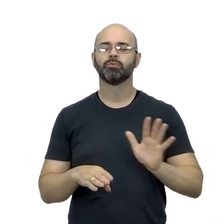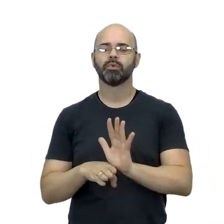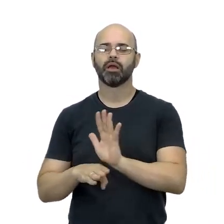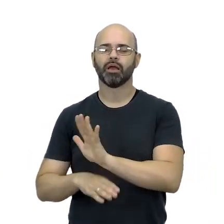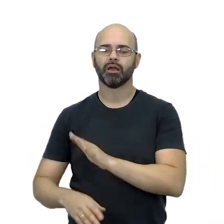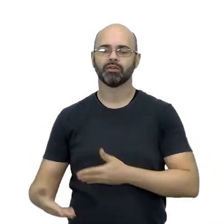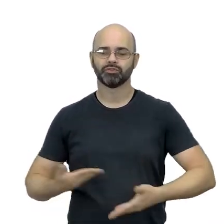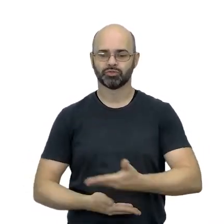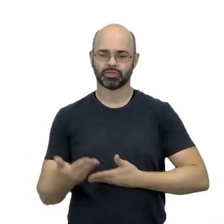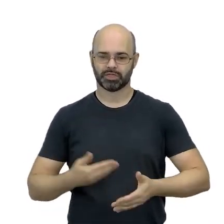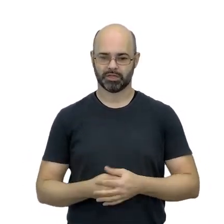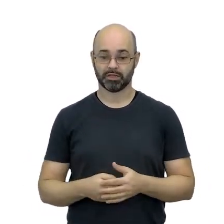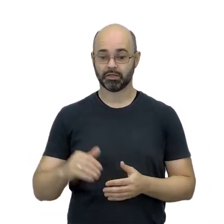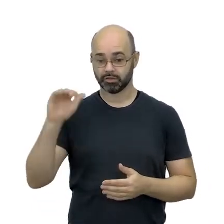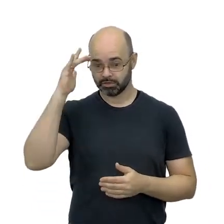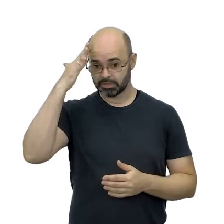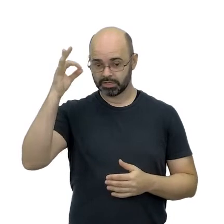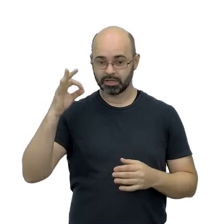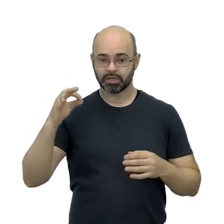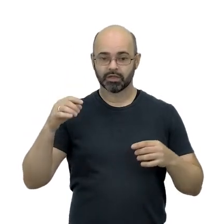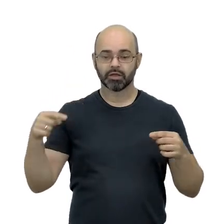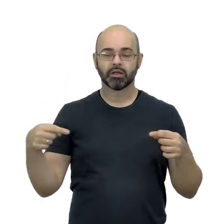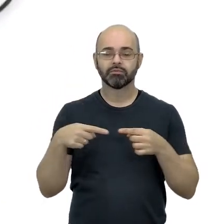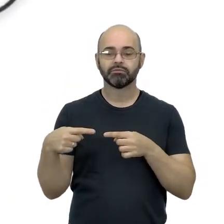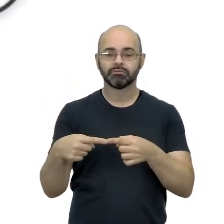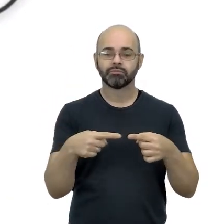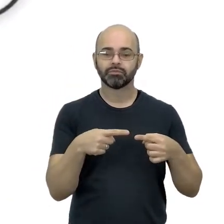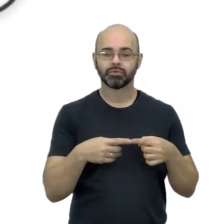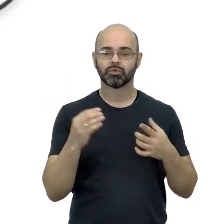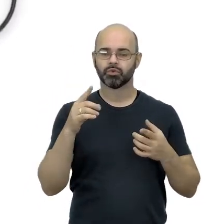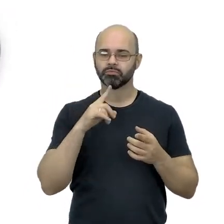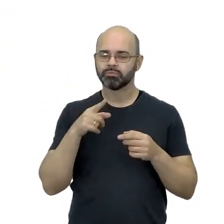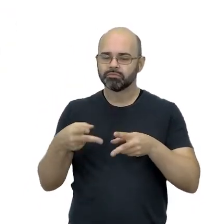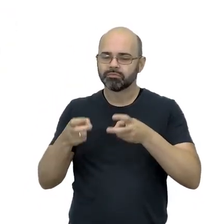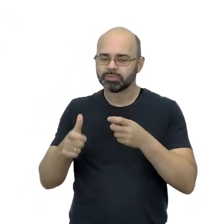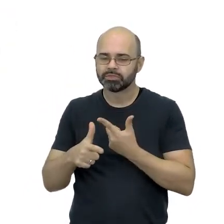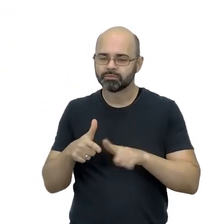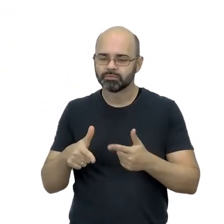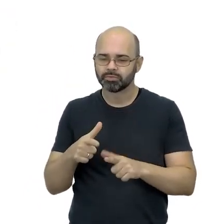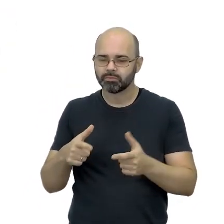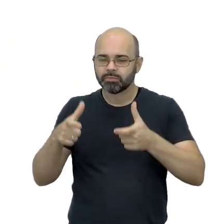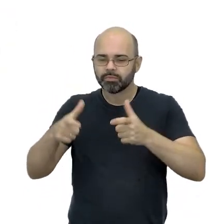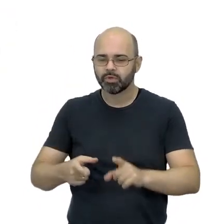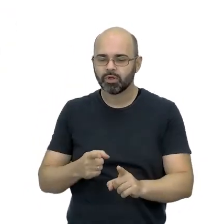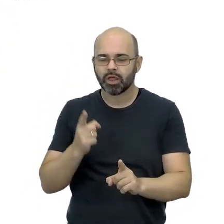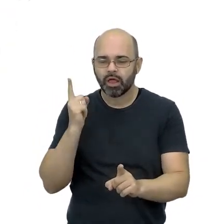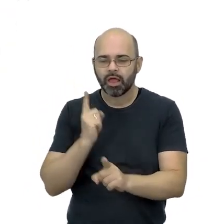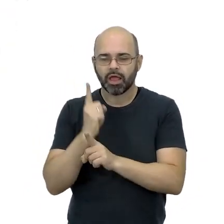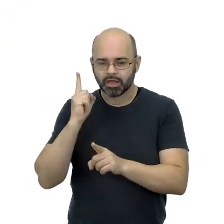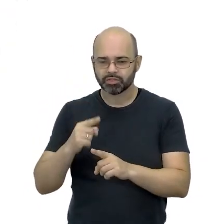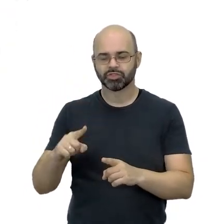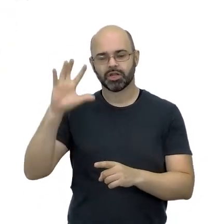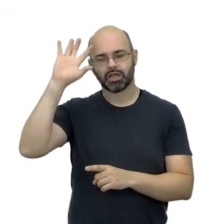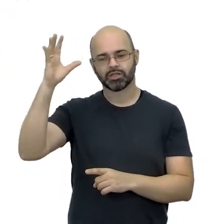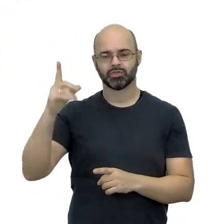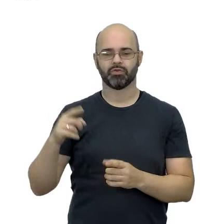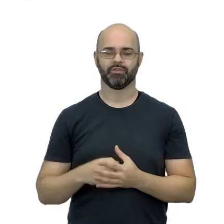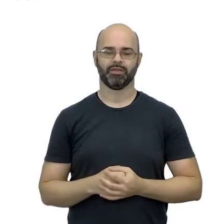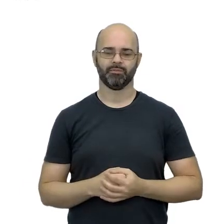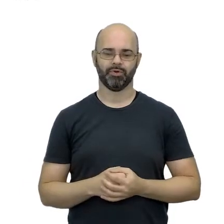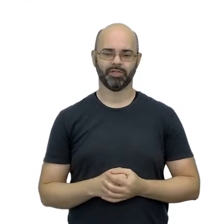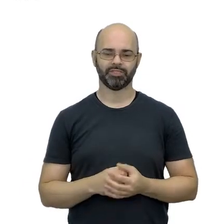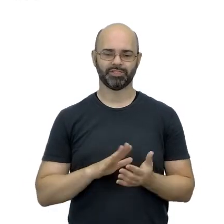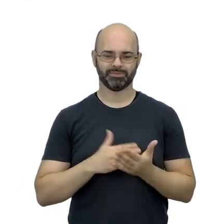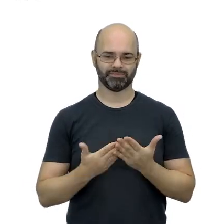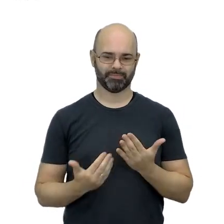essas interdependências nos ajuda a chegar às causas raízes dos problemas e criar soluções de longo prazo.